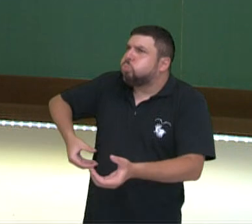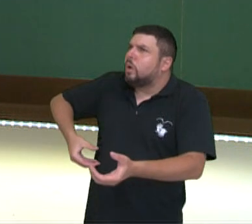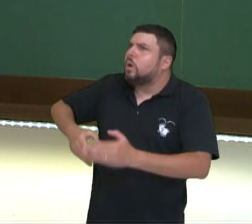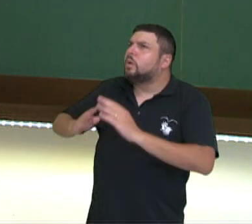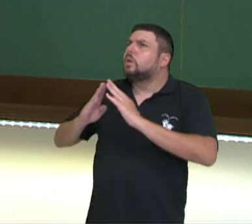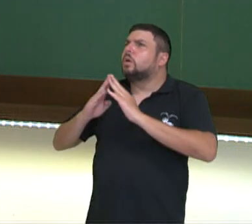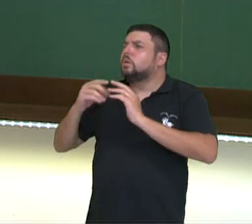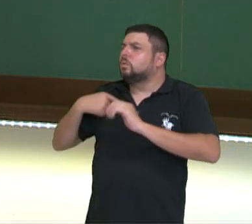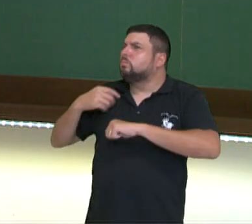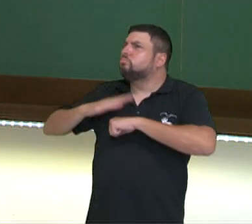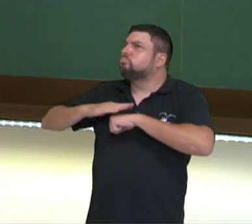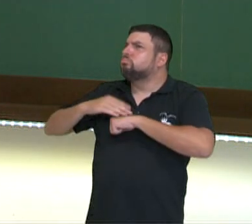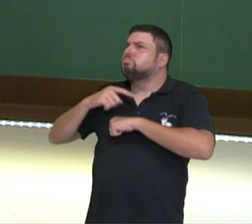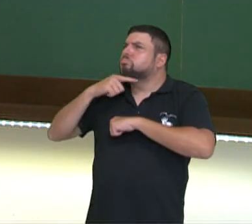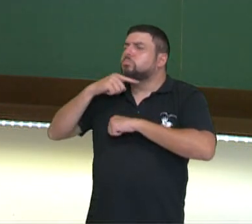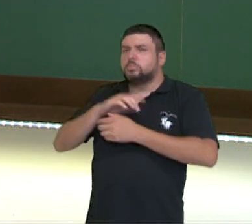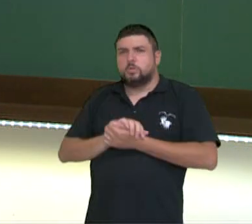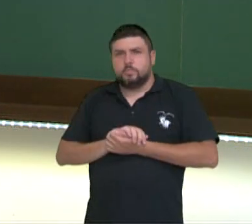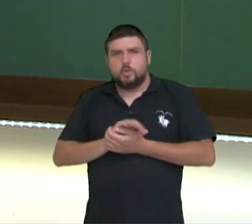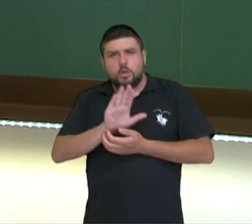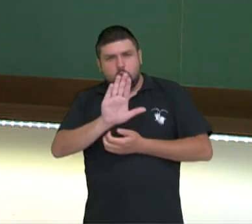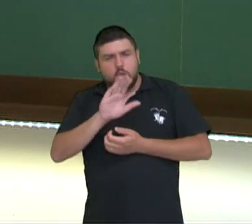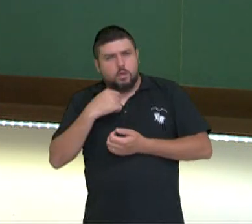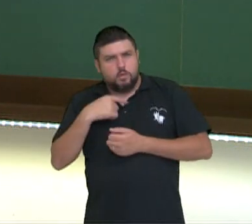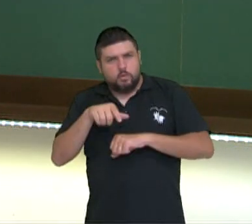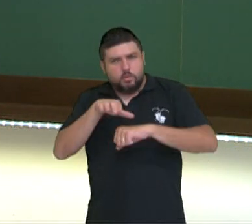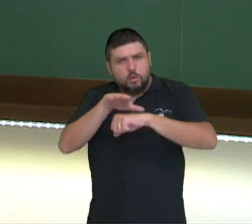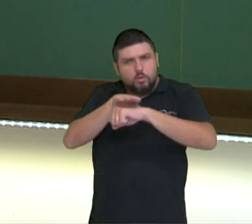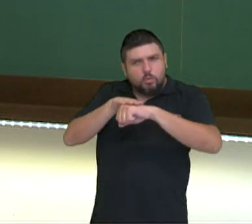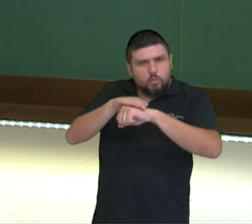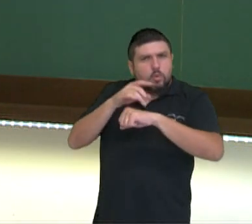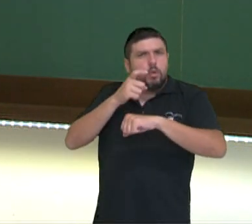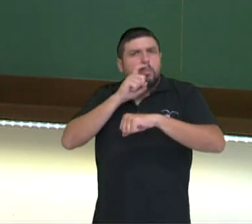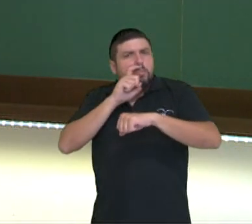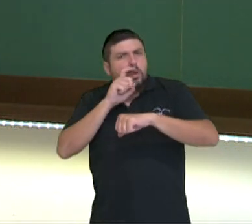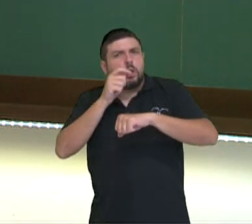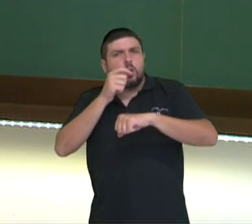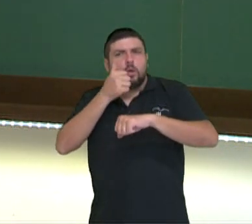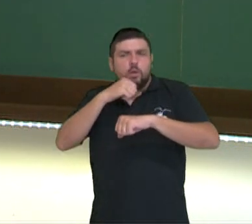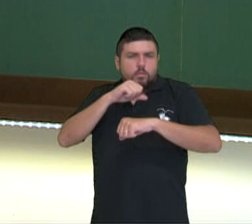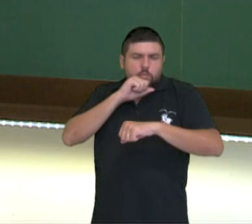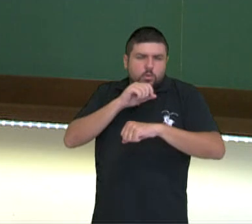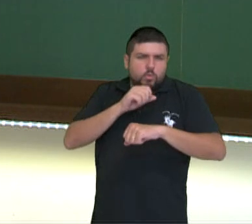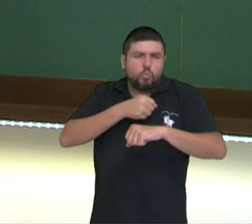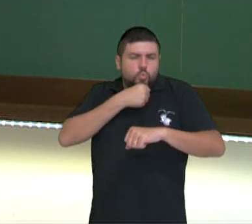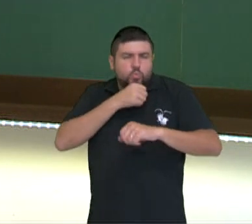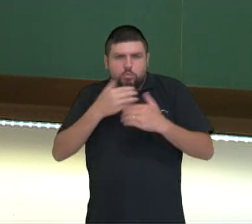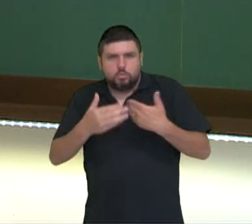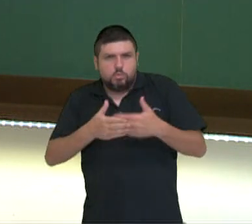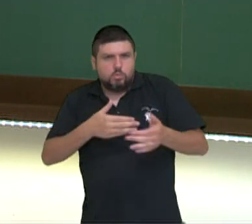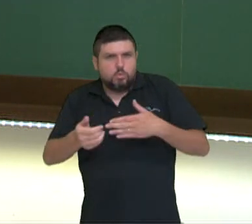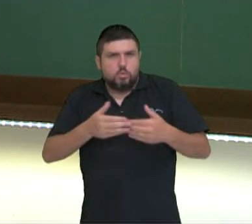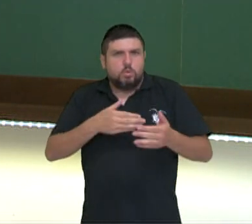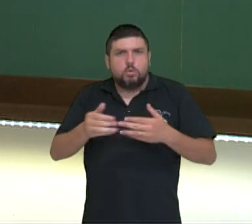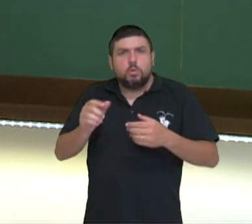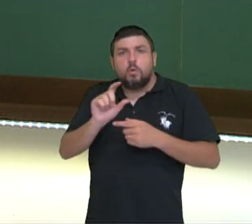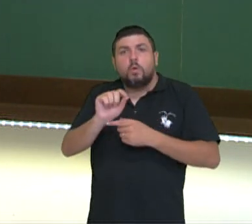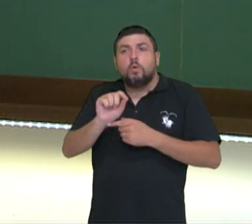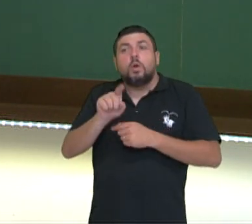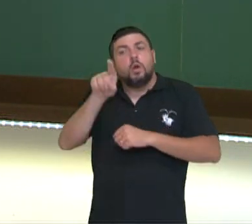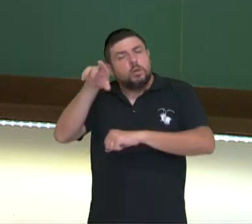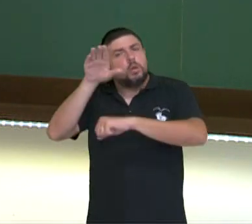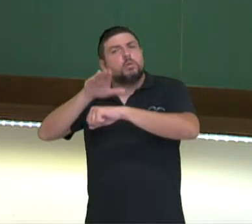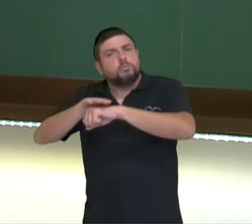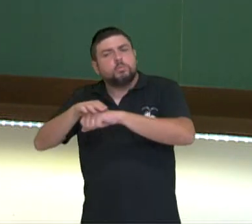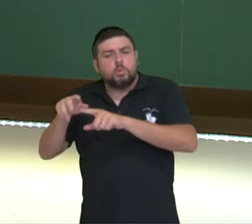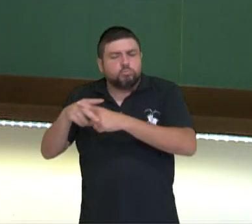professor, sozinho. Você vai conversar com o seu responsável para tomar as medidas cabíveis, tá? Feito isso,